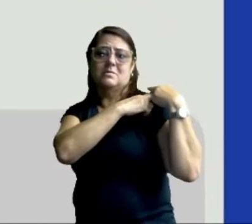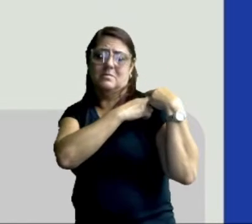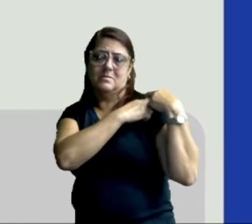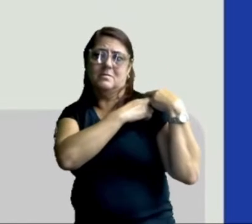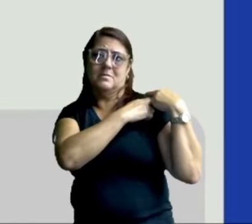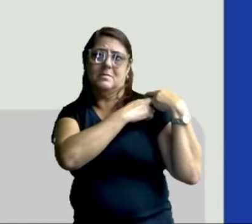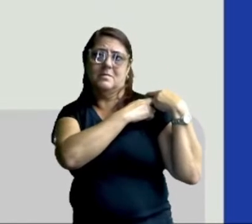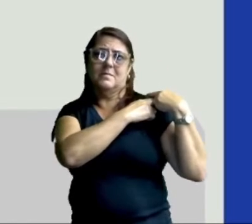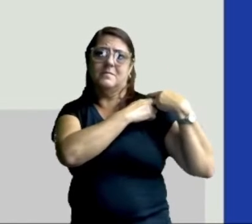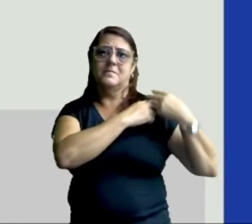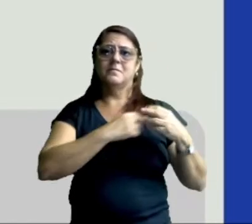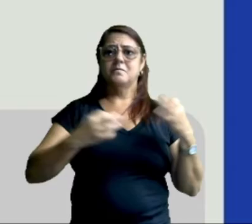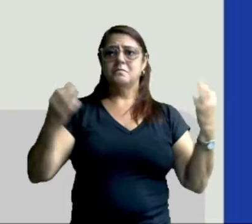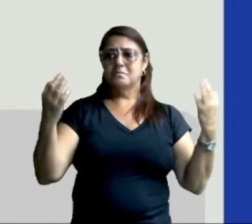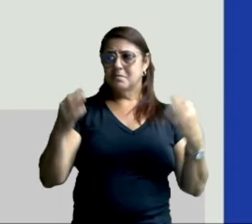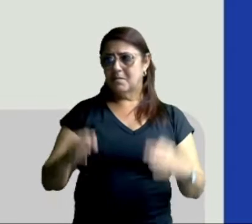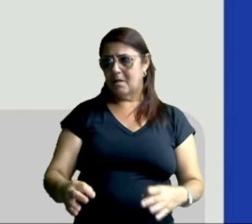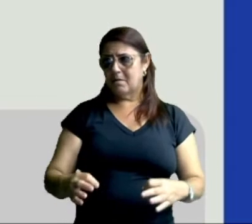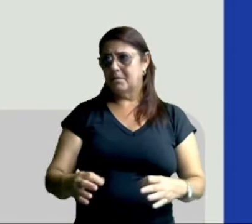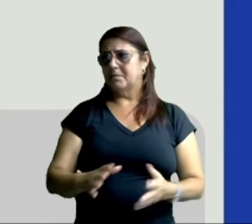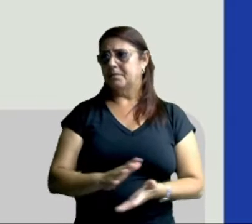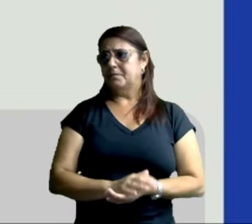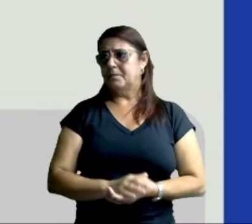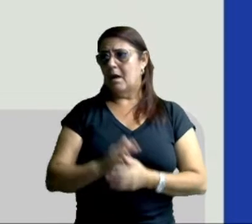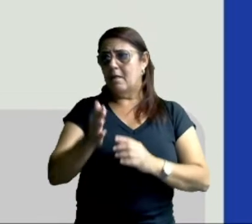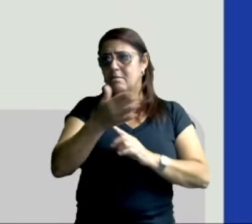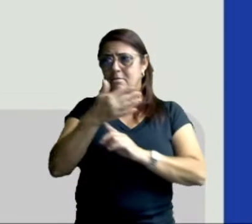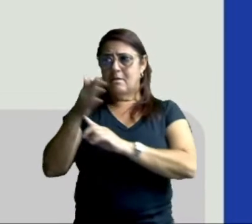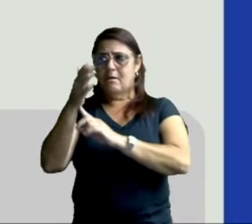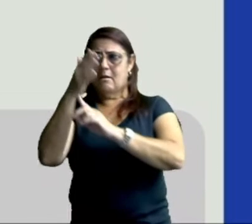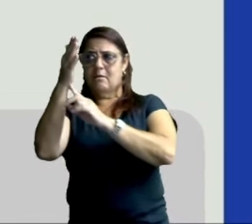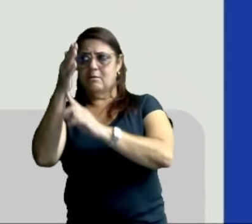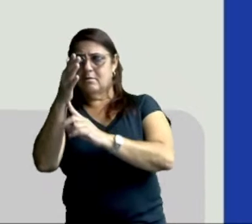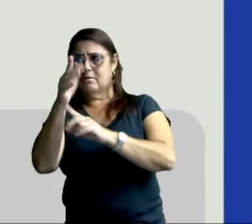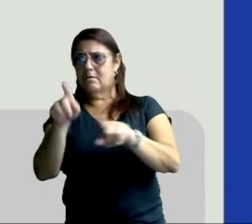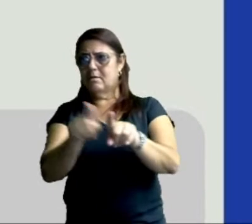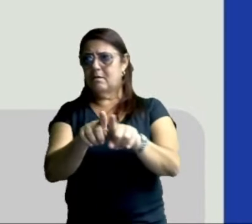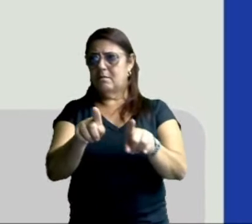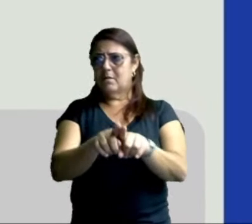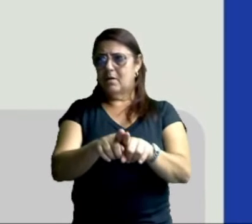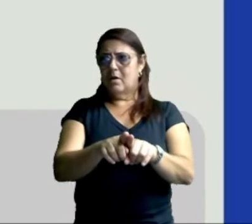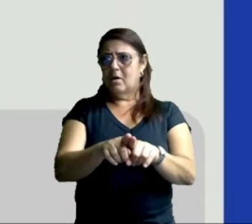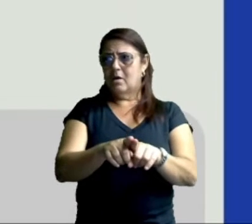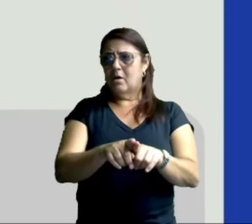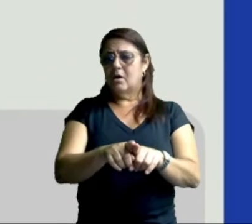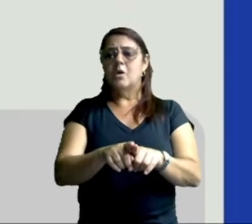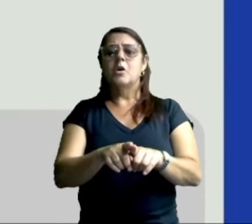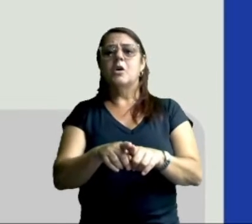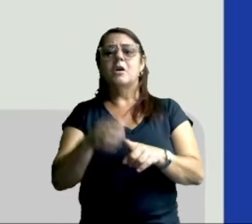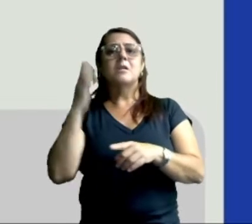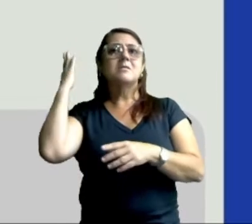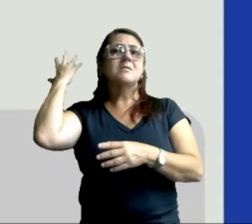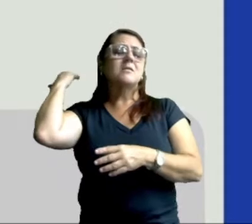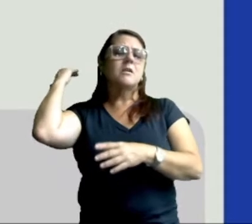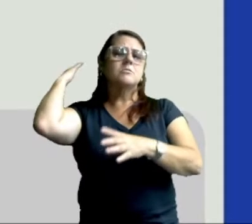e de maneira correta. A tecnologia ela oferece contemporaneidade, ou seja,